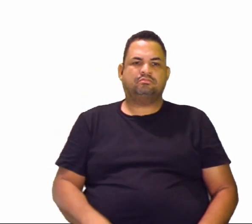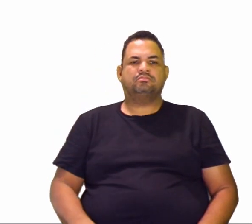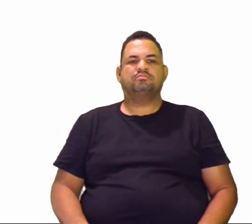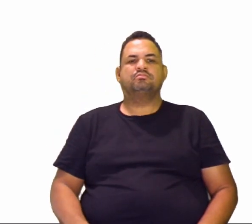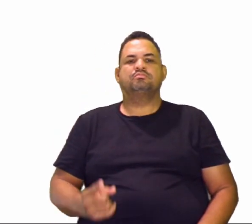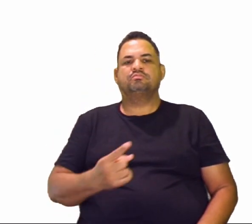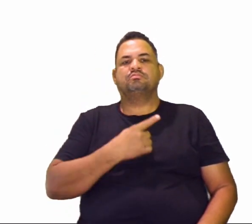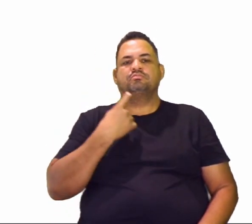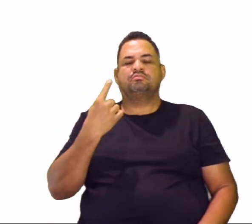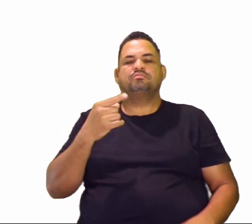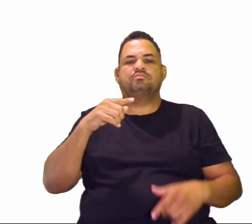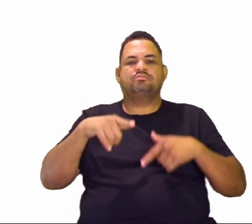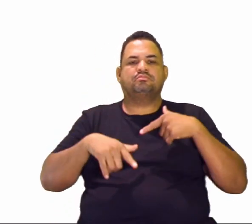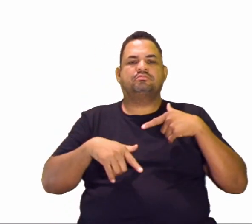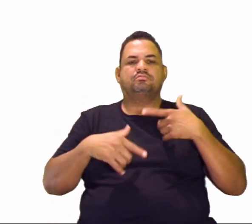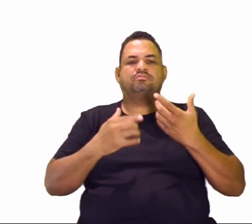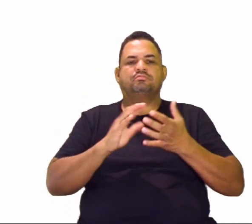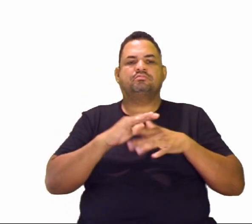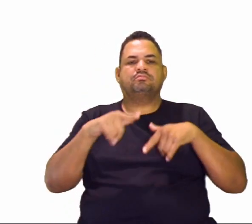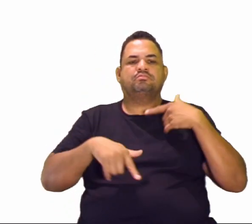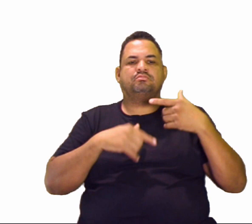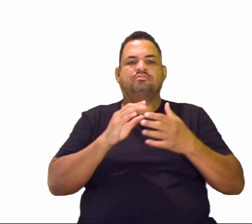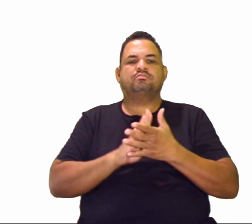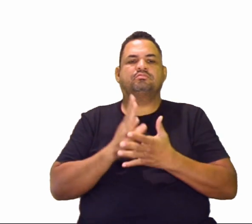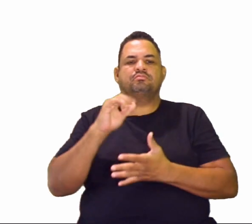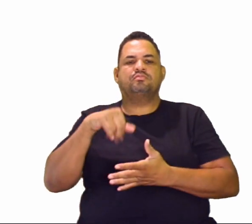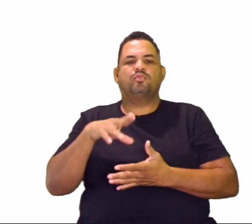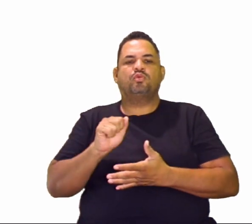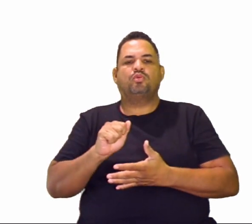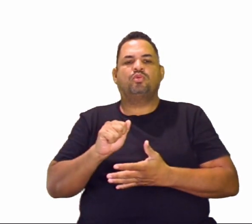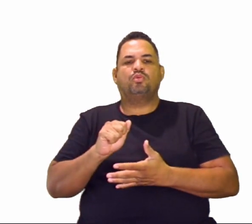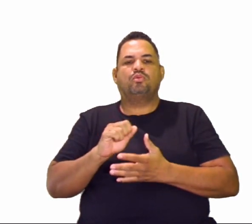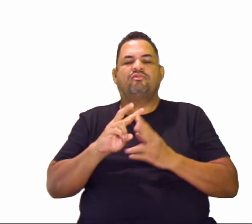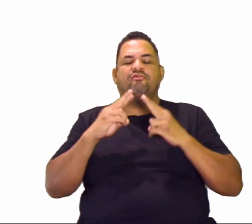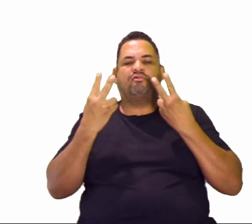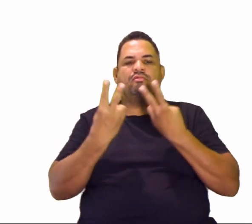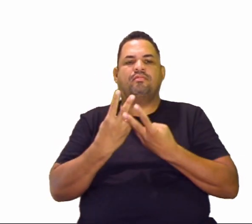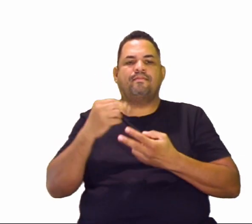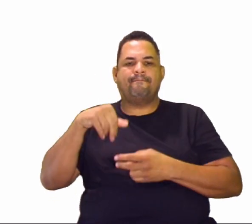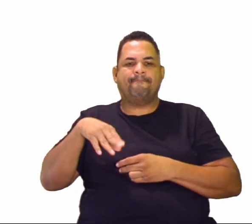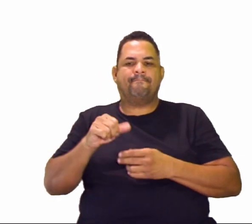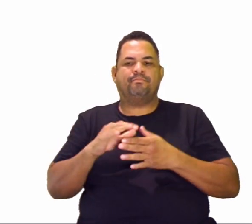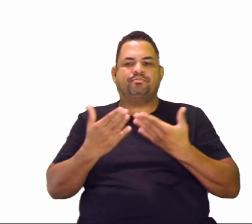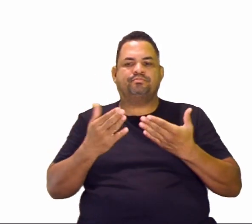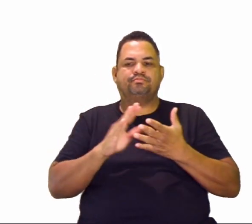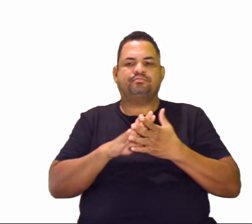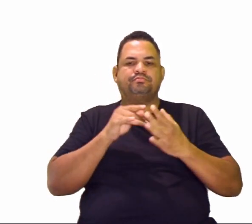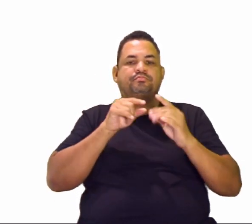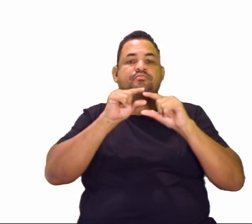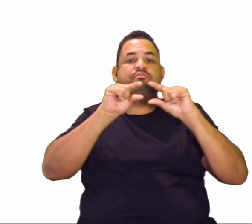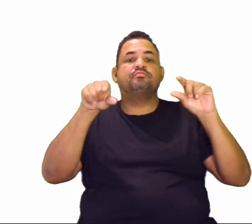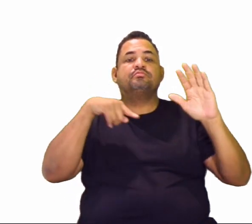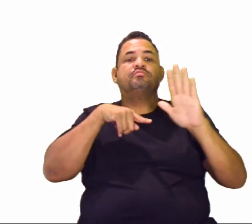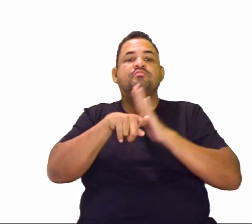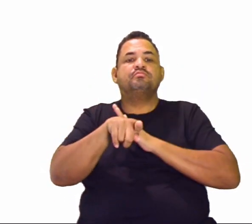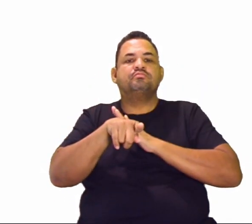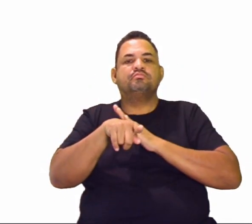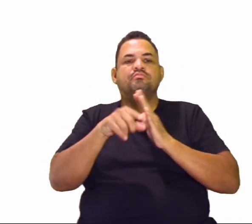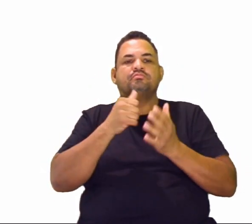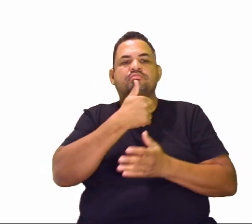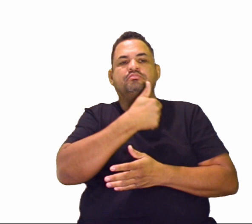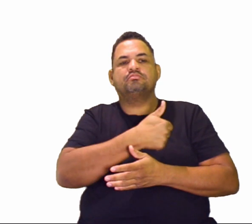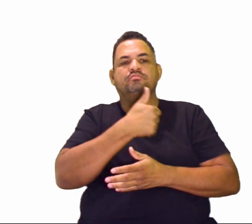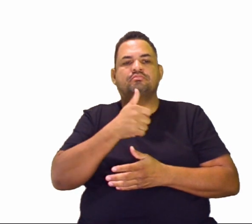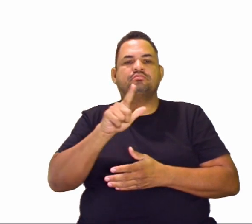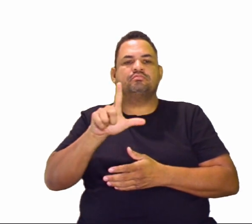que nós estamos trabalhando aqui com volume molar. Apesar do enunciado estar dizendo